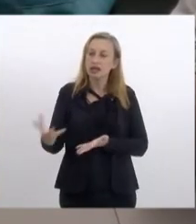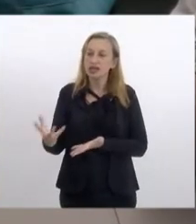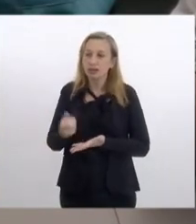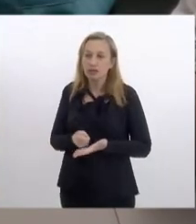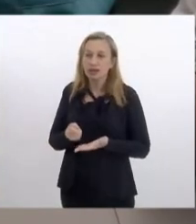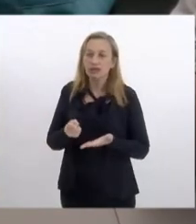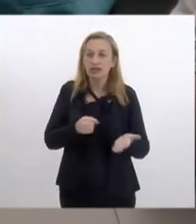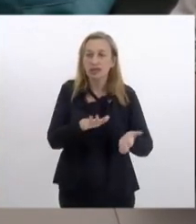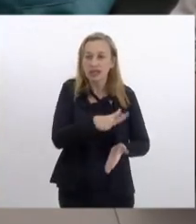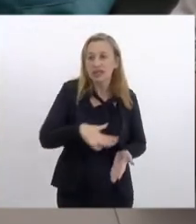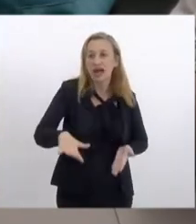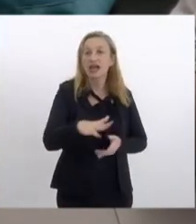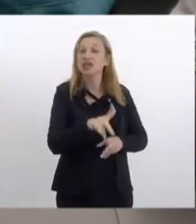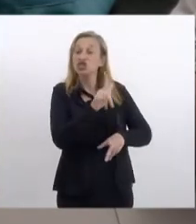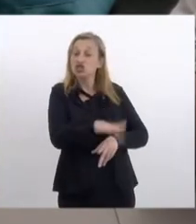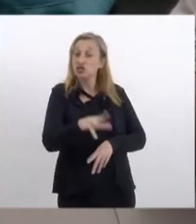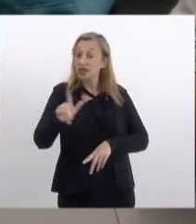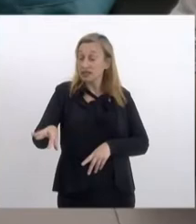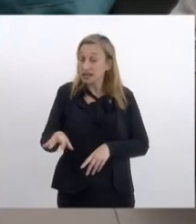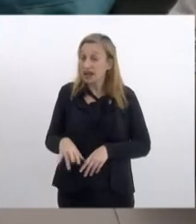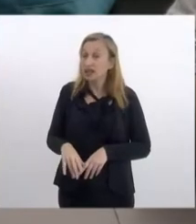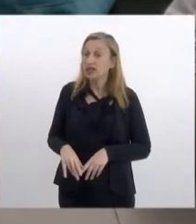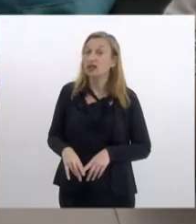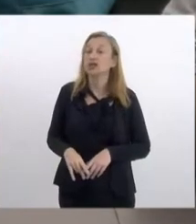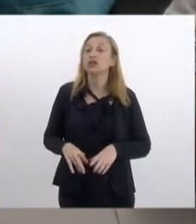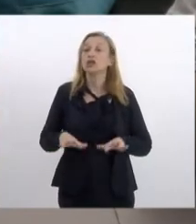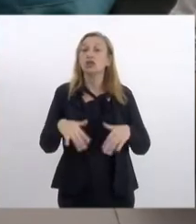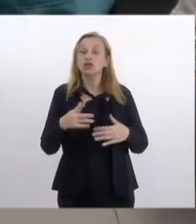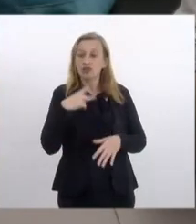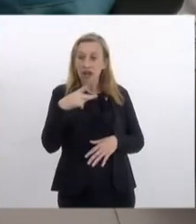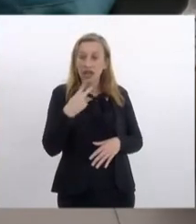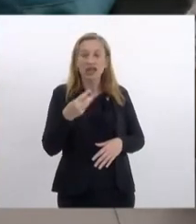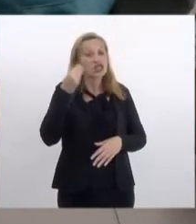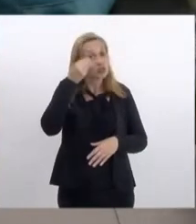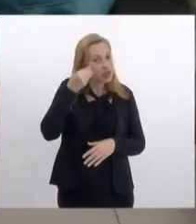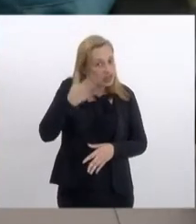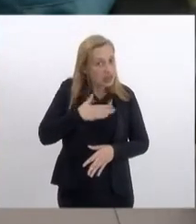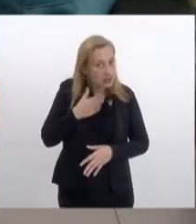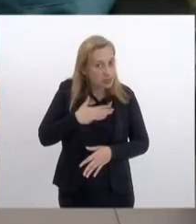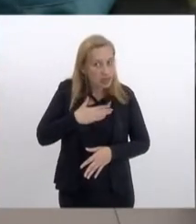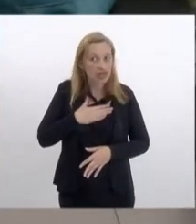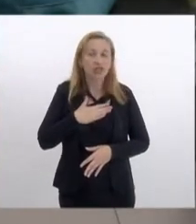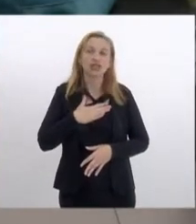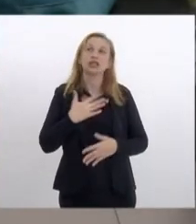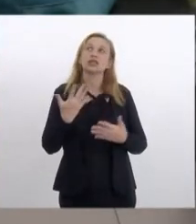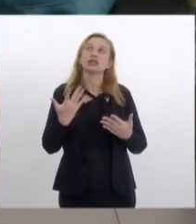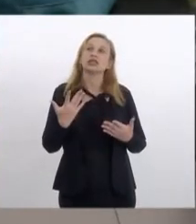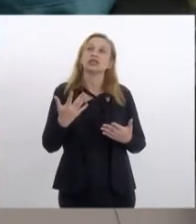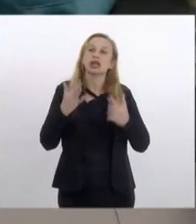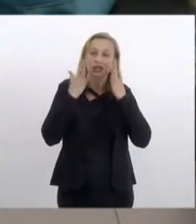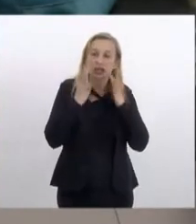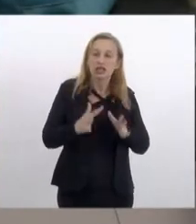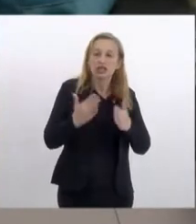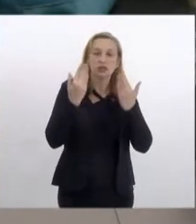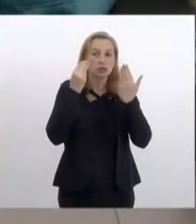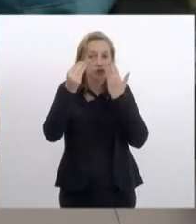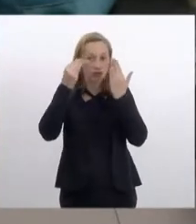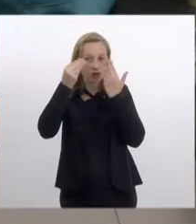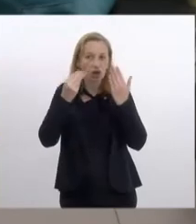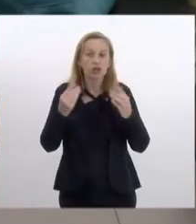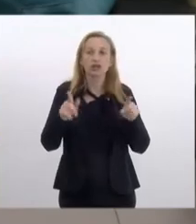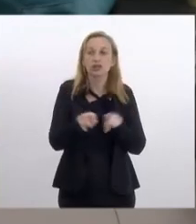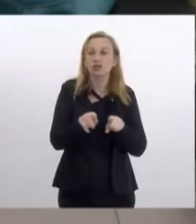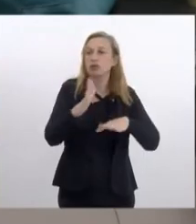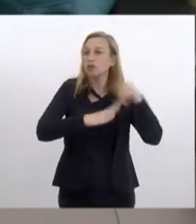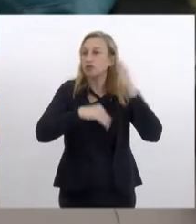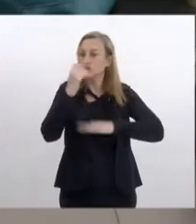área diferenciada. É, como eu falei, na minha experiência, né, de tanto na atenção psicossocial como profissional da área